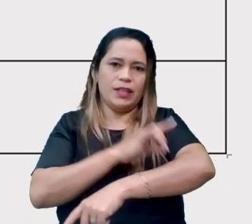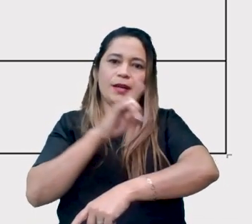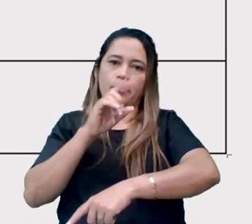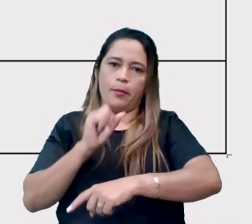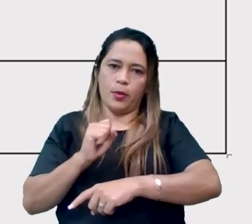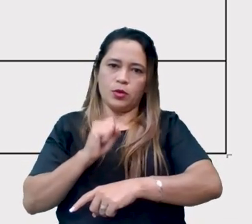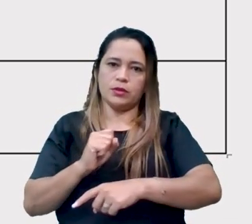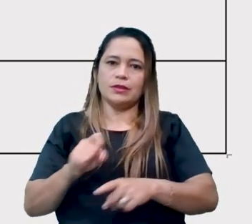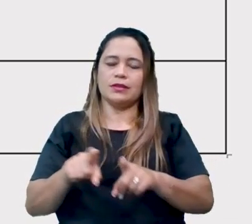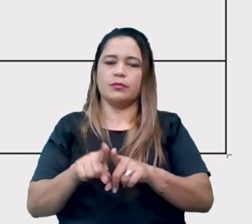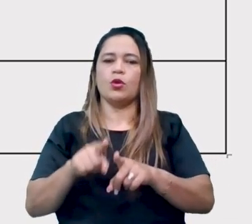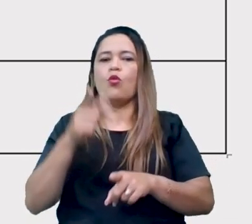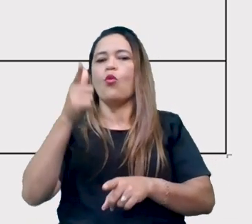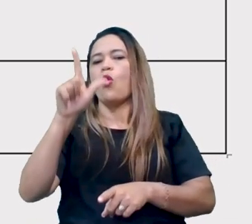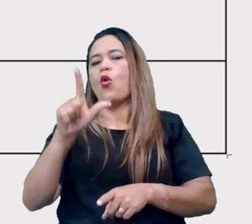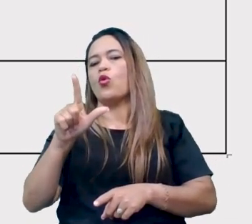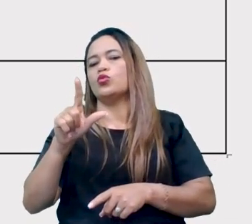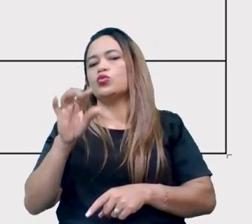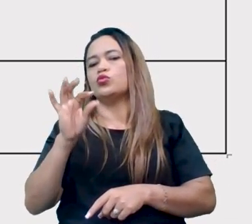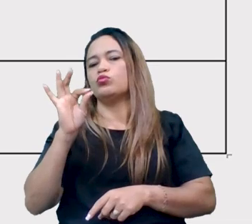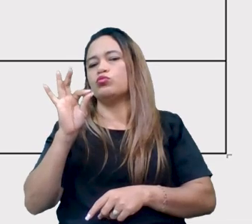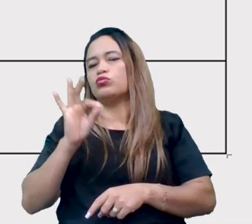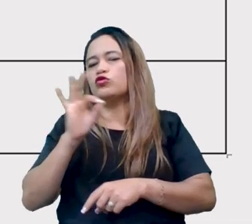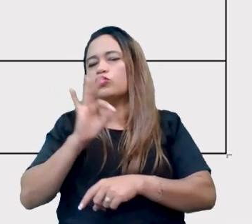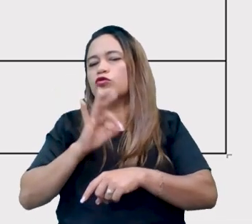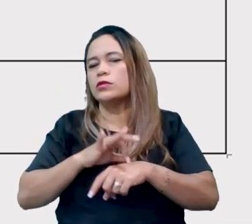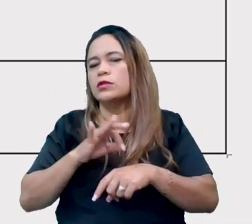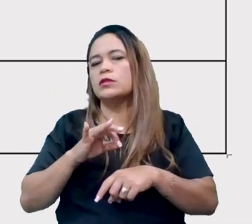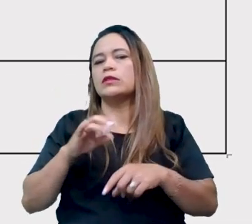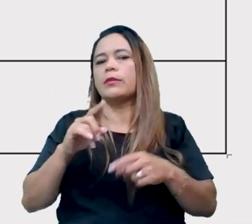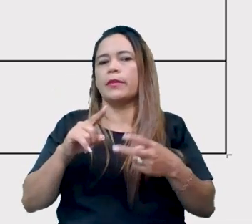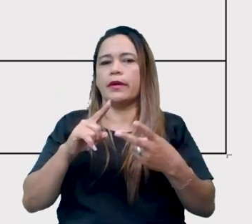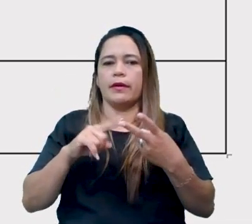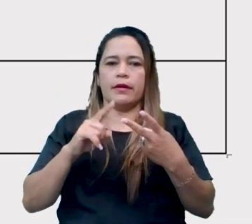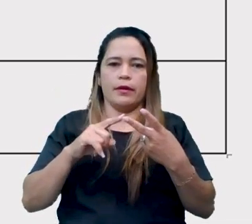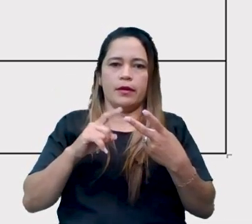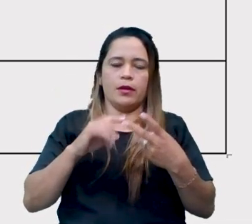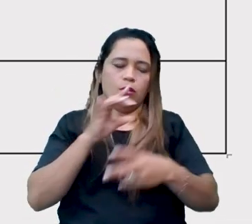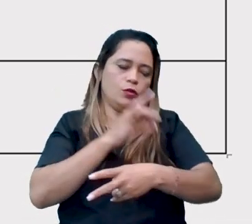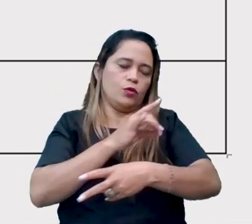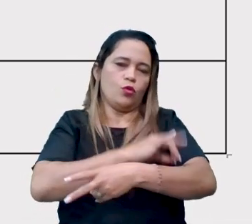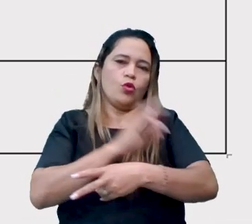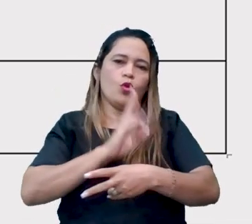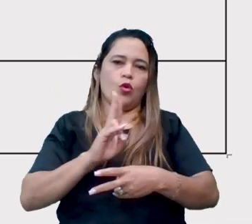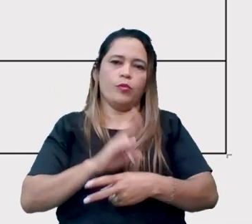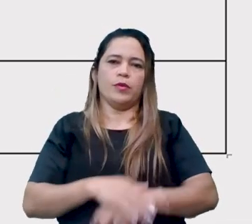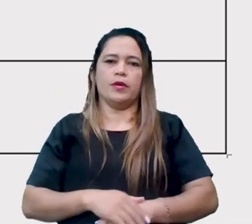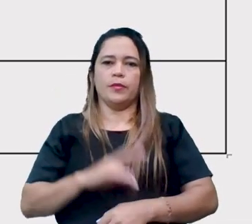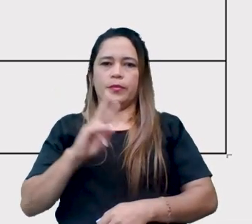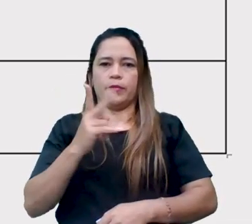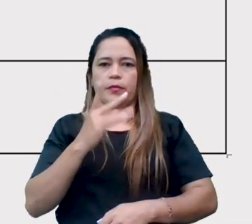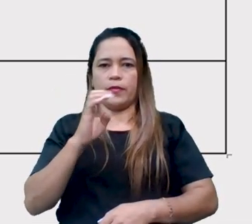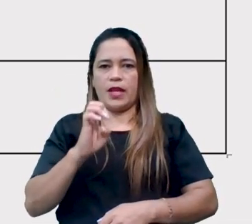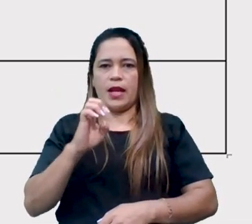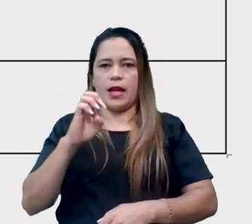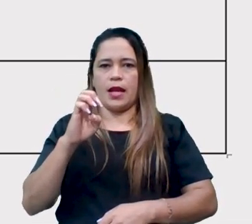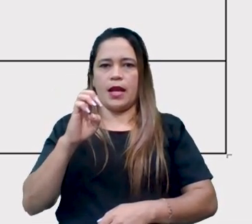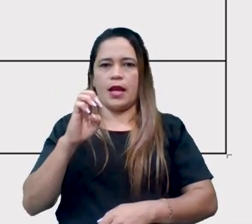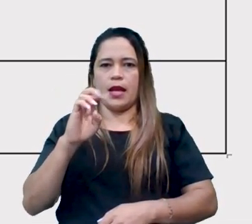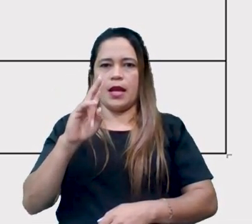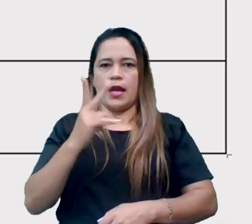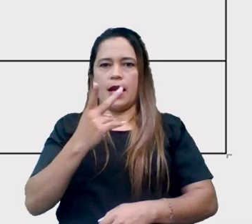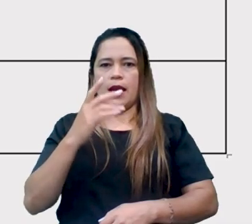pode ser transmitida por um outro mosquito também, além do Aedes aegypti. Ele se chama Haemococcus,